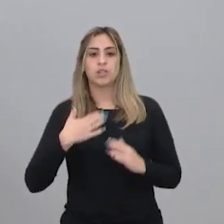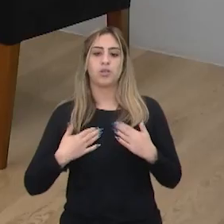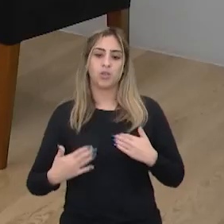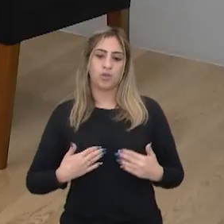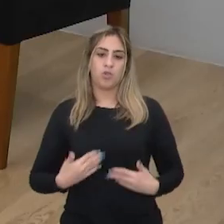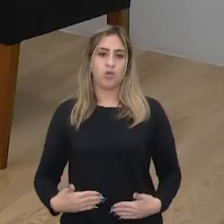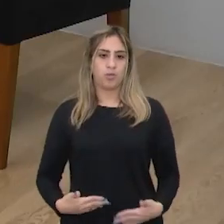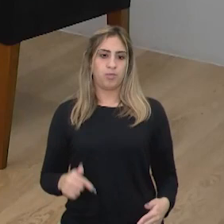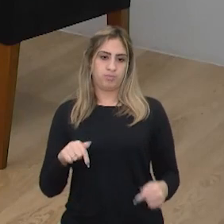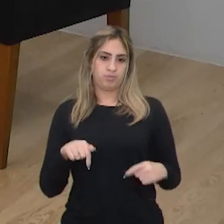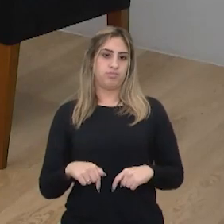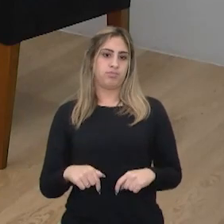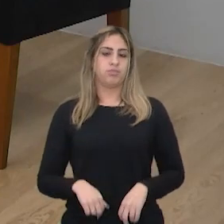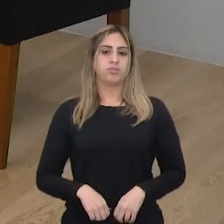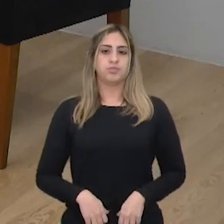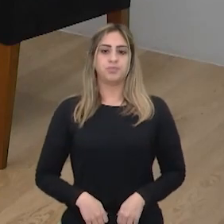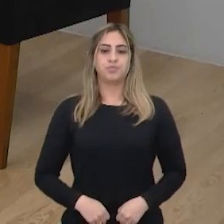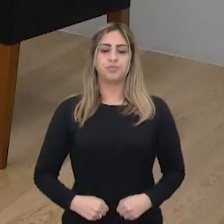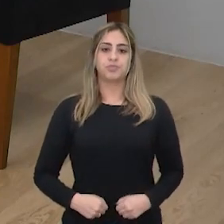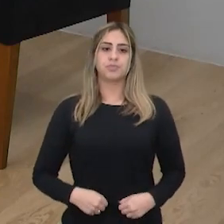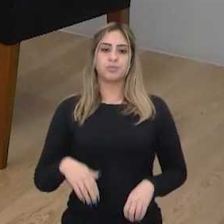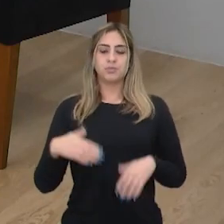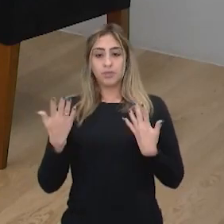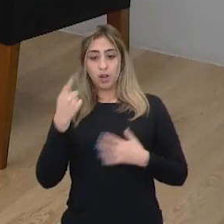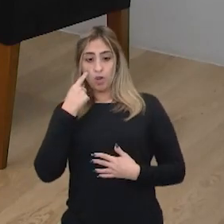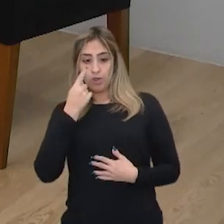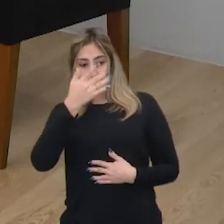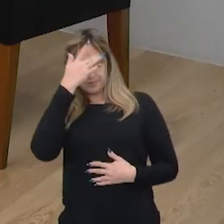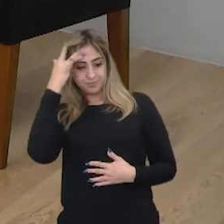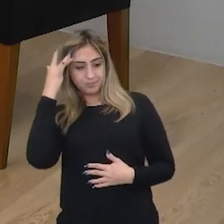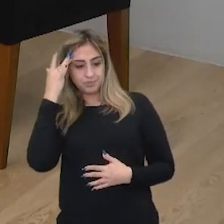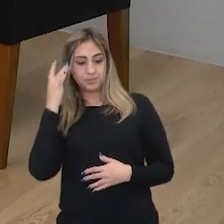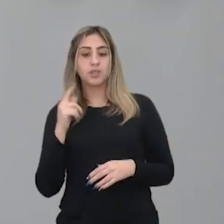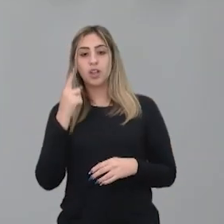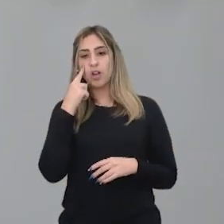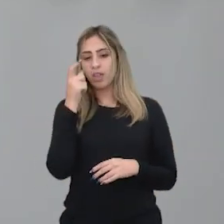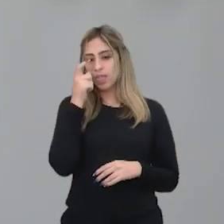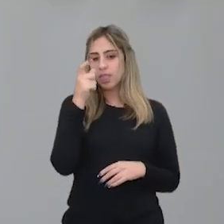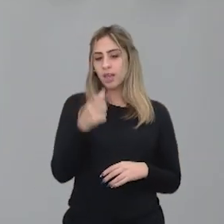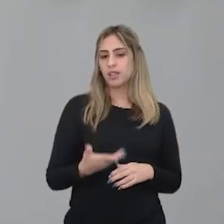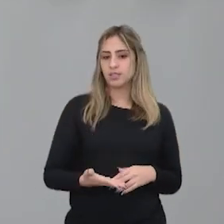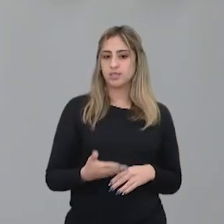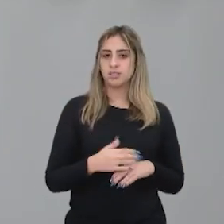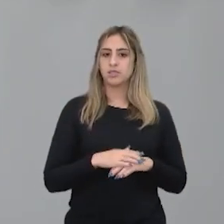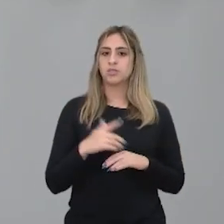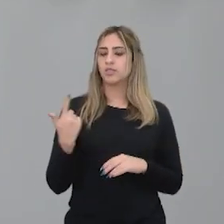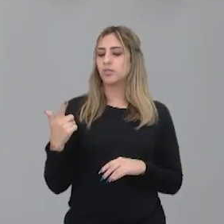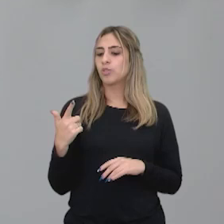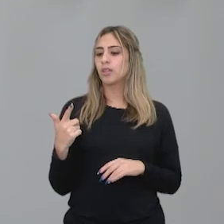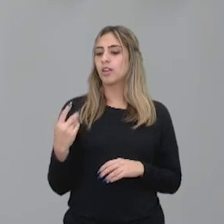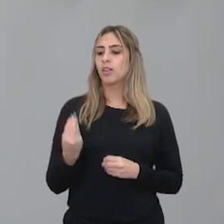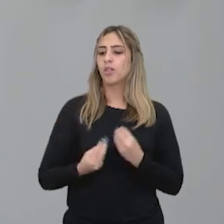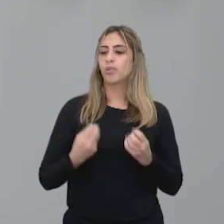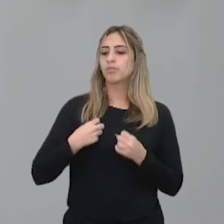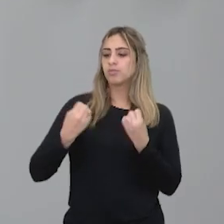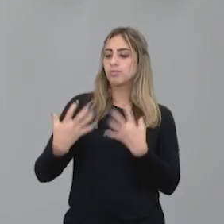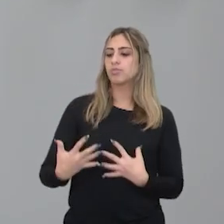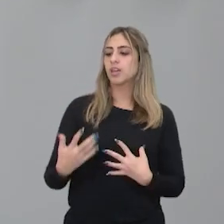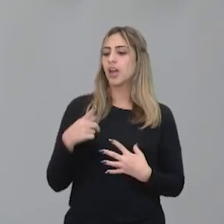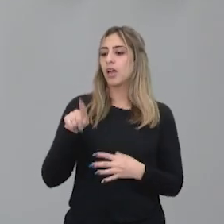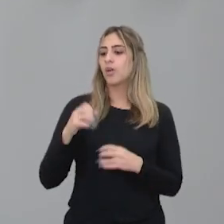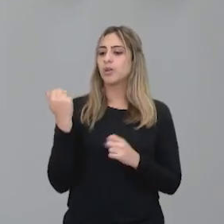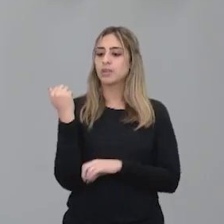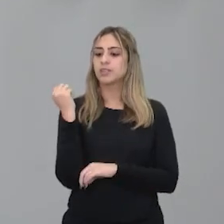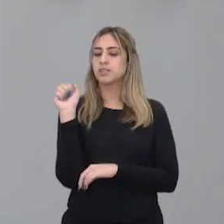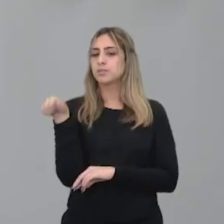corpo àquilo. Então, olha só, pessoal. Olha que interessante. Então, não tem desculpa para falar que é um esporte do qual